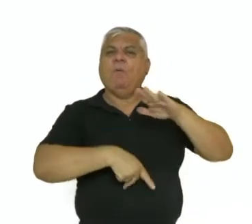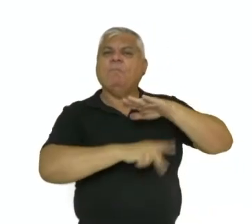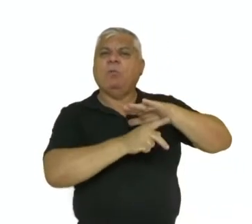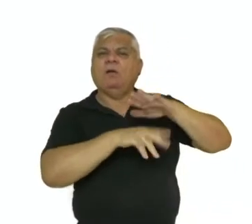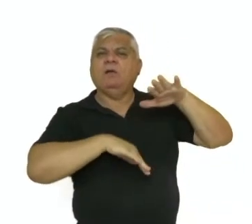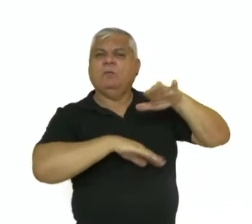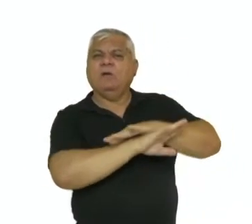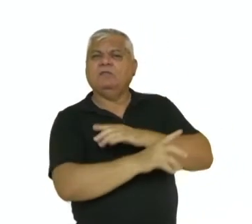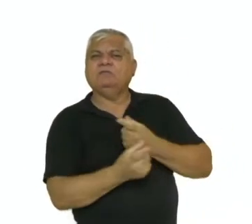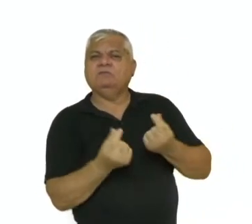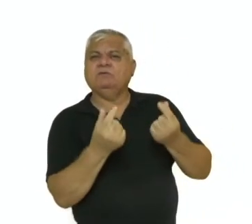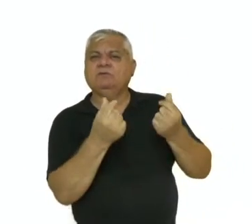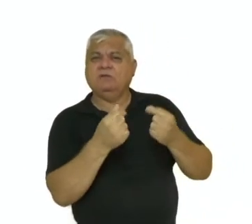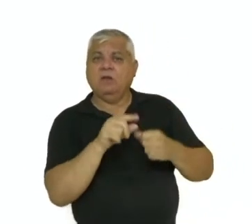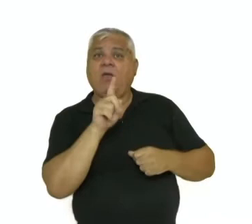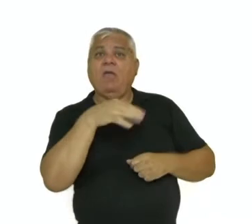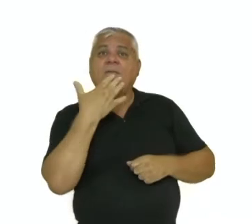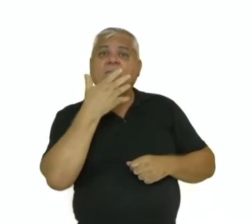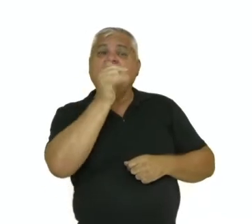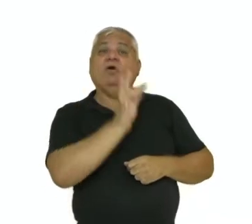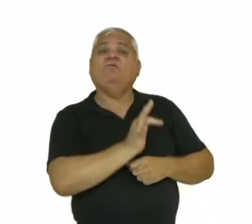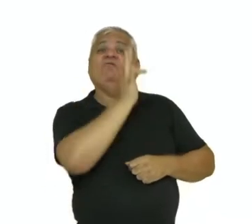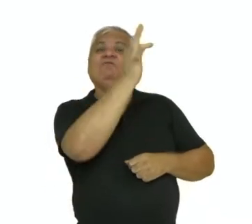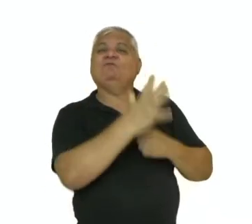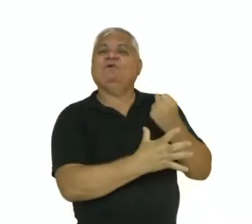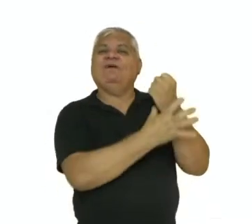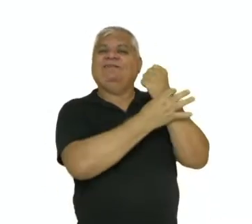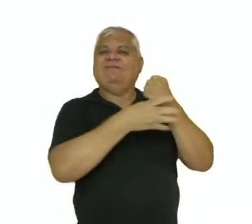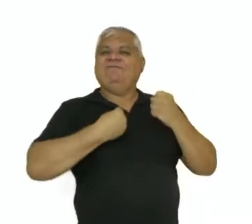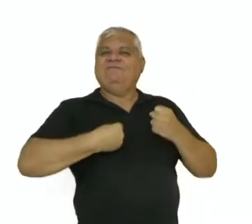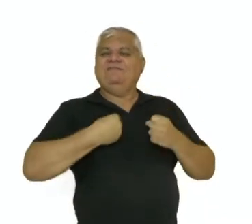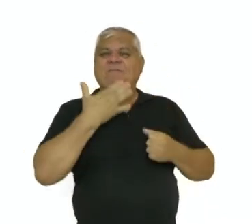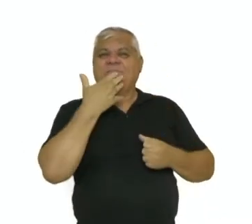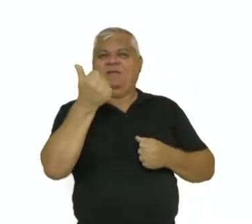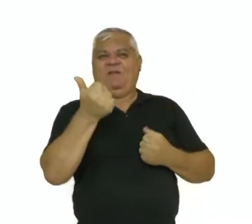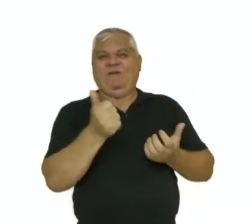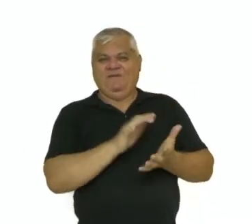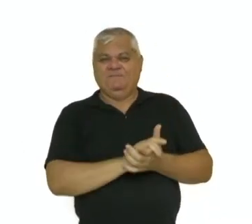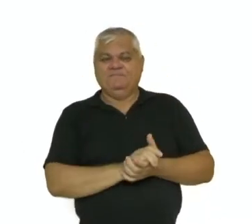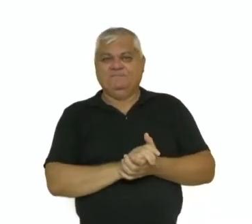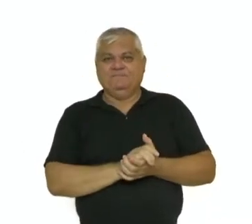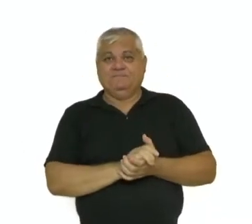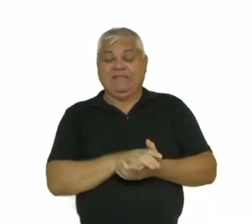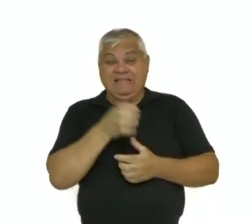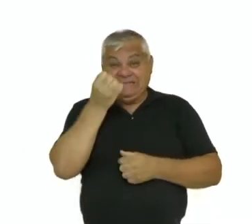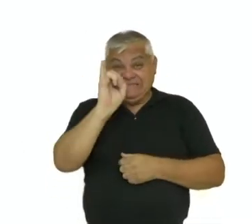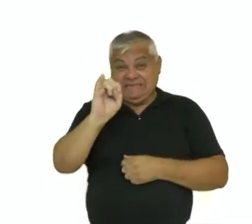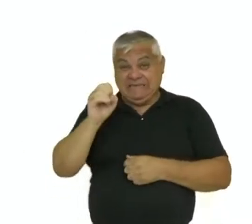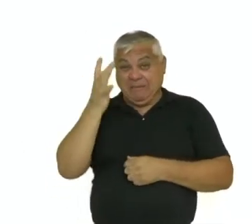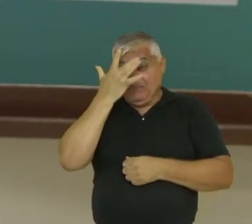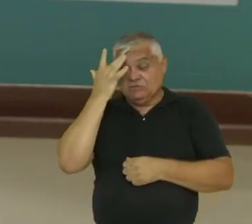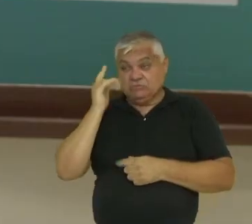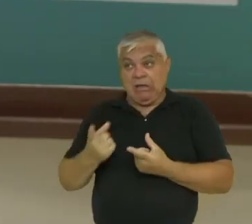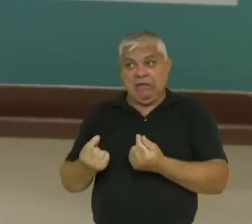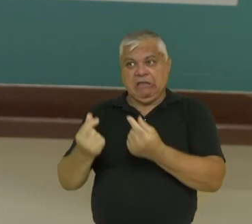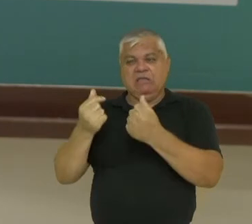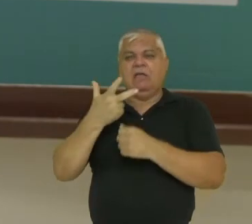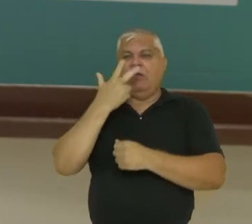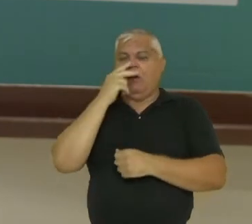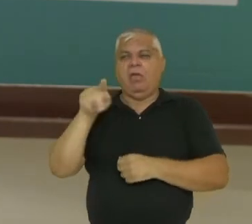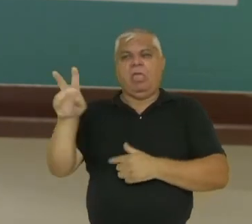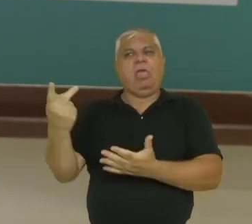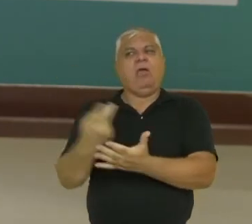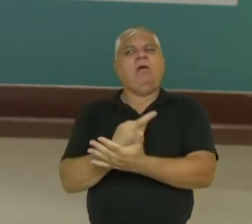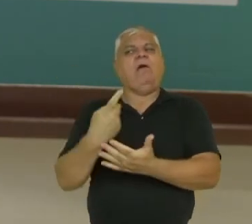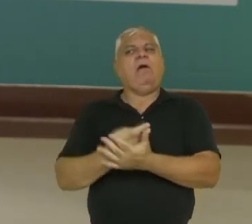seu bom senso, gente. Isso tem que ter dentro da educação financeira. Agora vamos para a última rodada aqui de